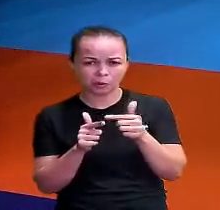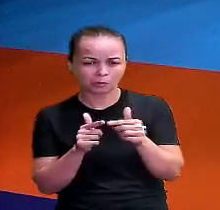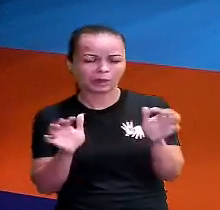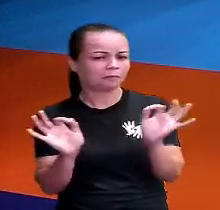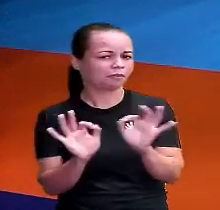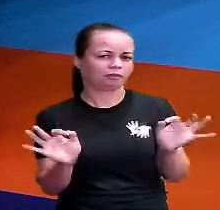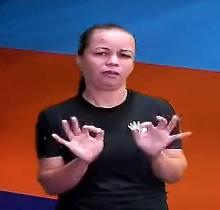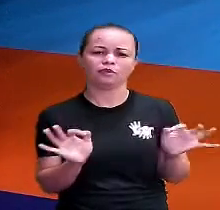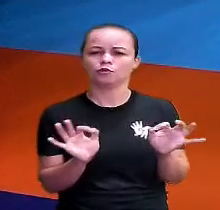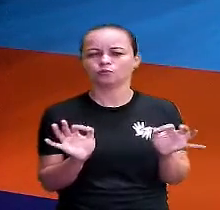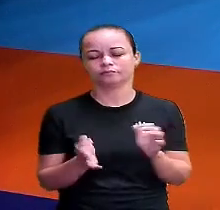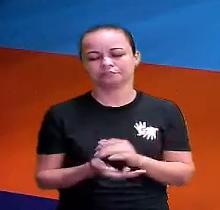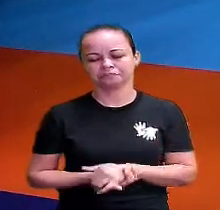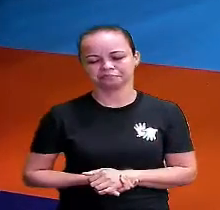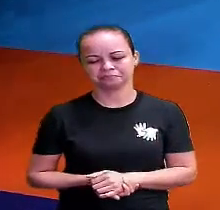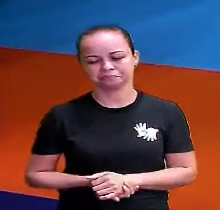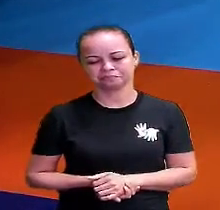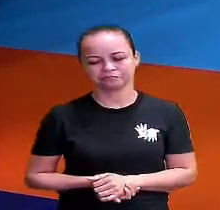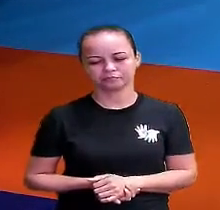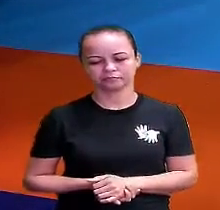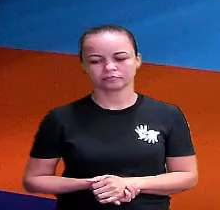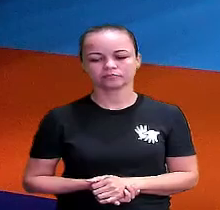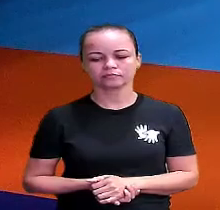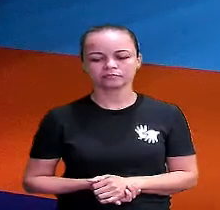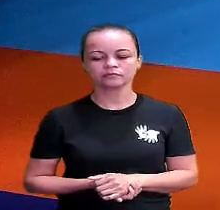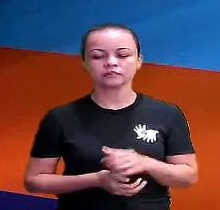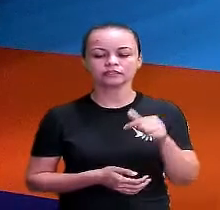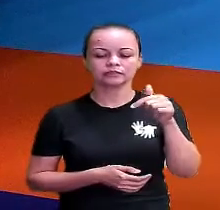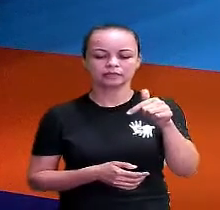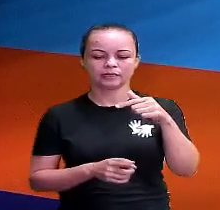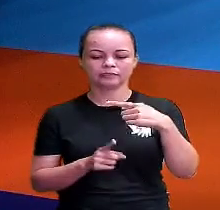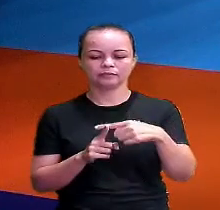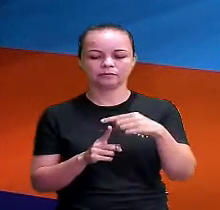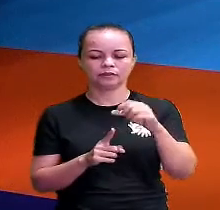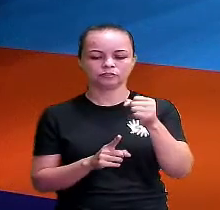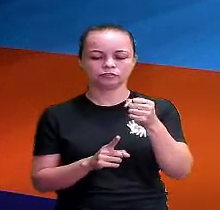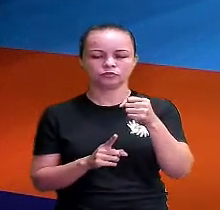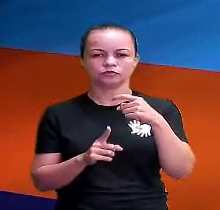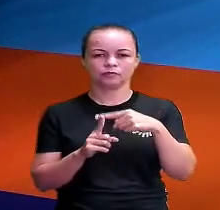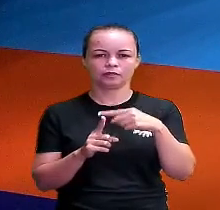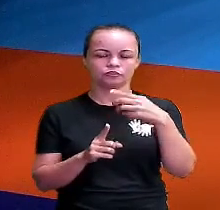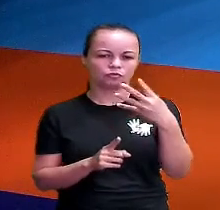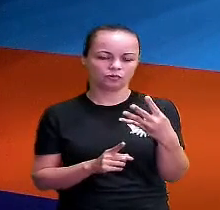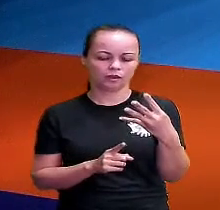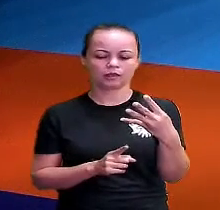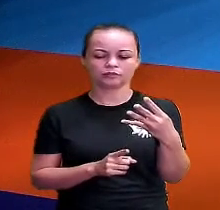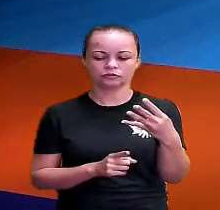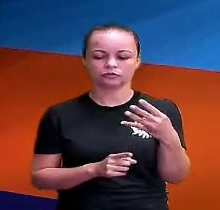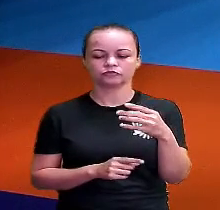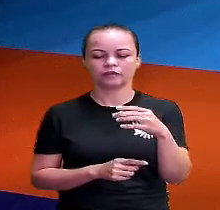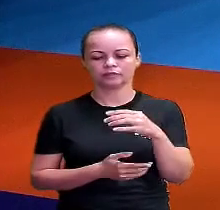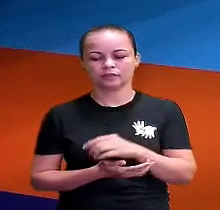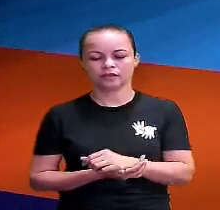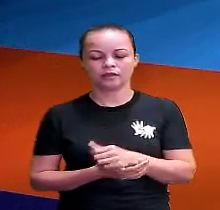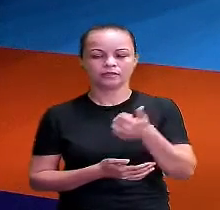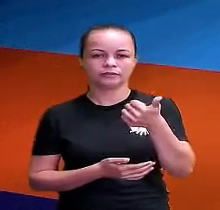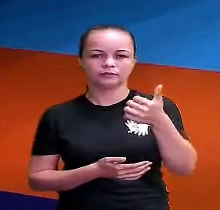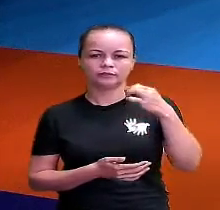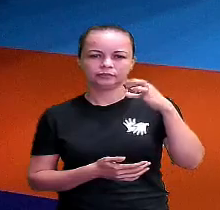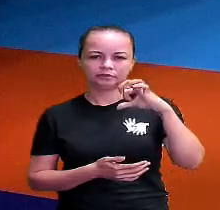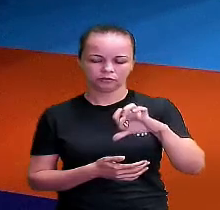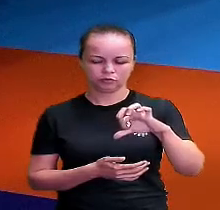problema nenhum, tá certo? Então, quando eu somo 7 mais 8 mais 4, vai dar